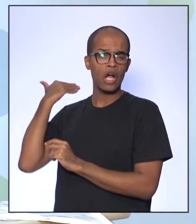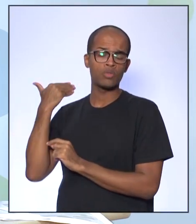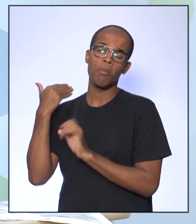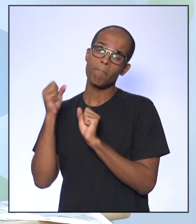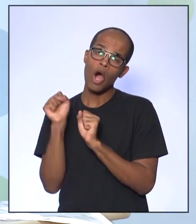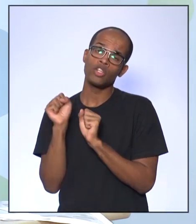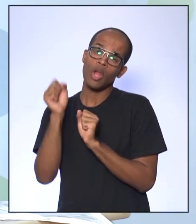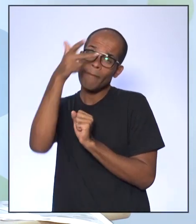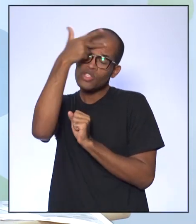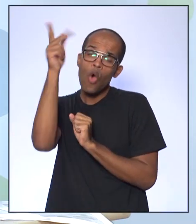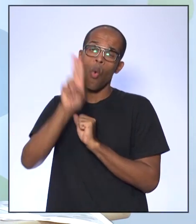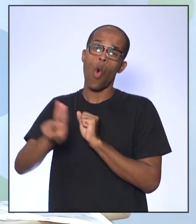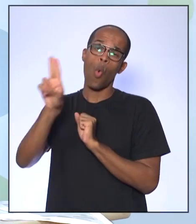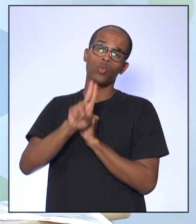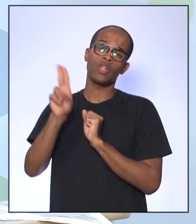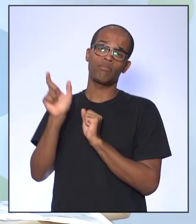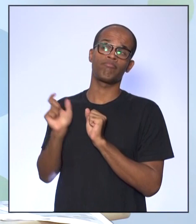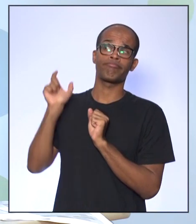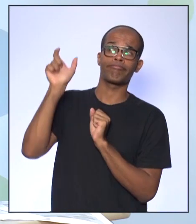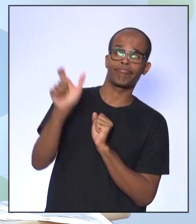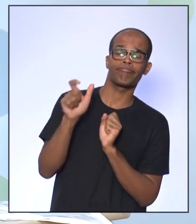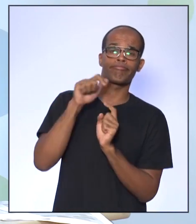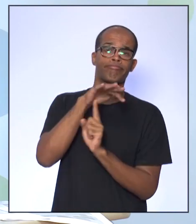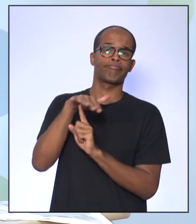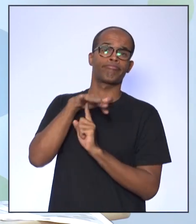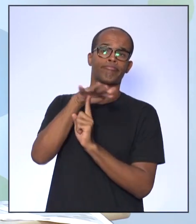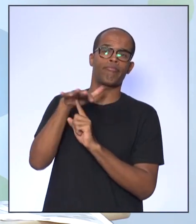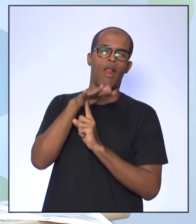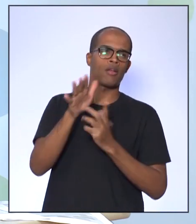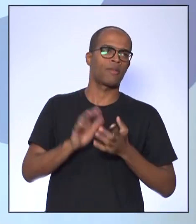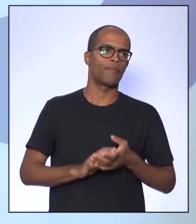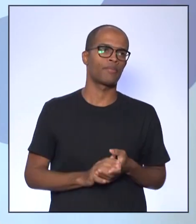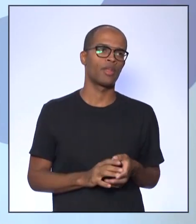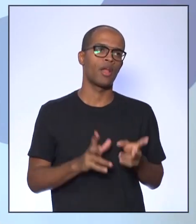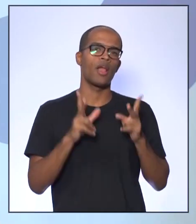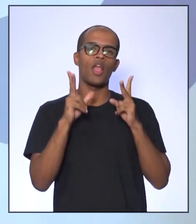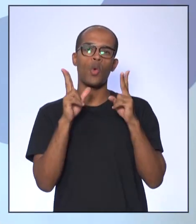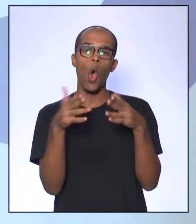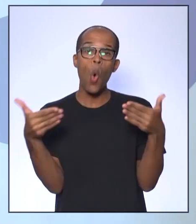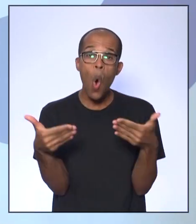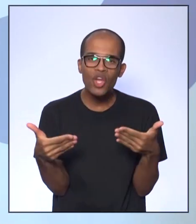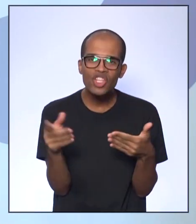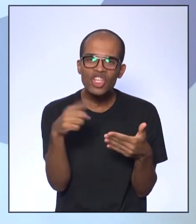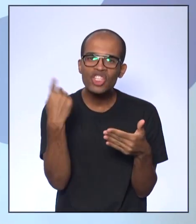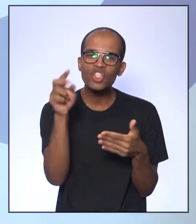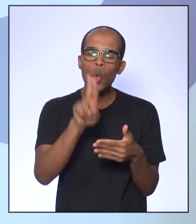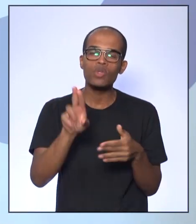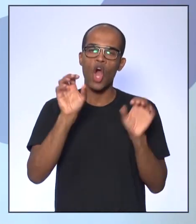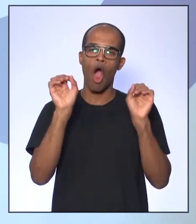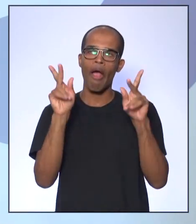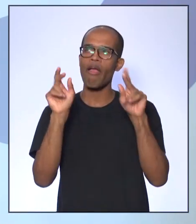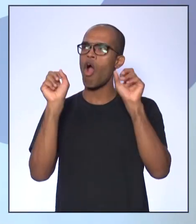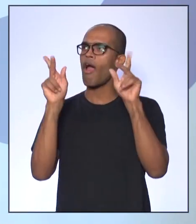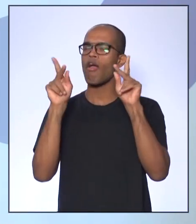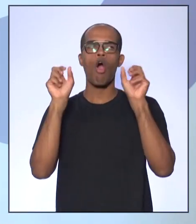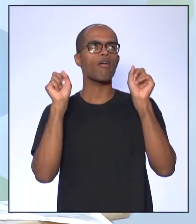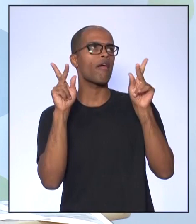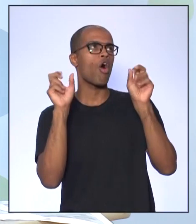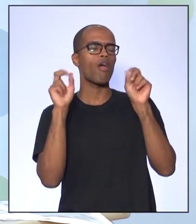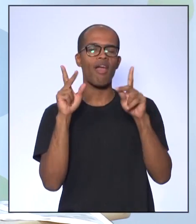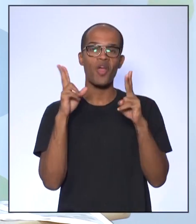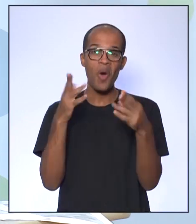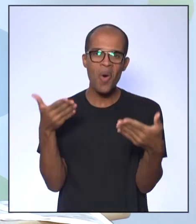palavra squares para se referirem a praças, né? Assim como a gente utiliza ok hoje em dia, para tudo? Exatamente, ok,